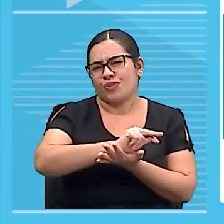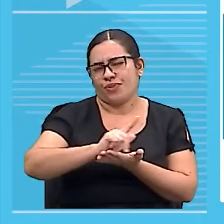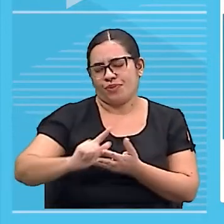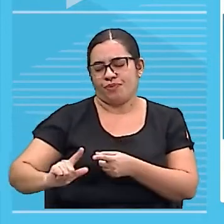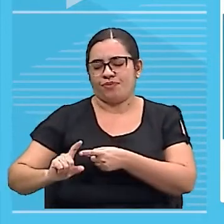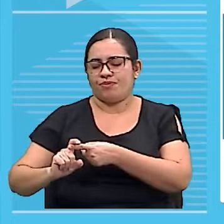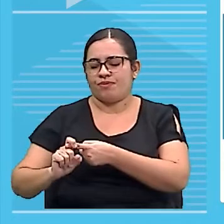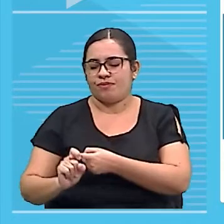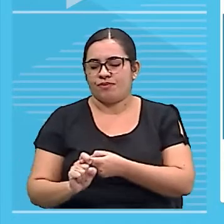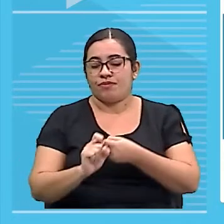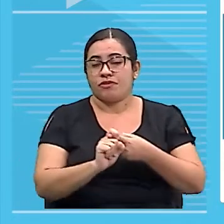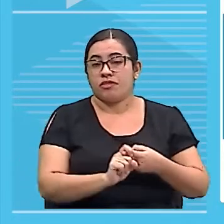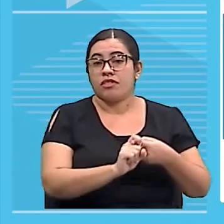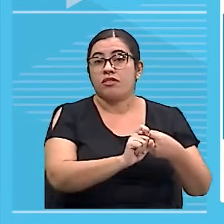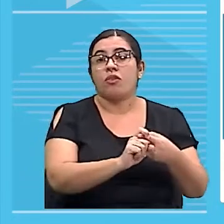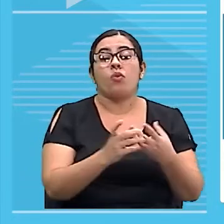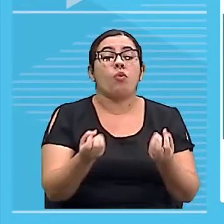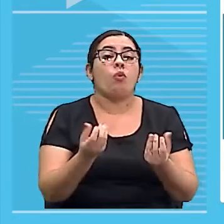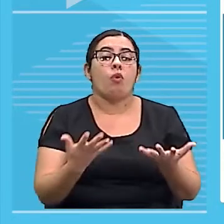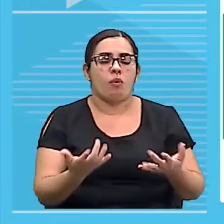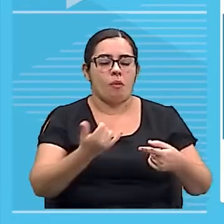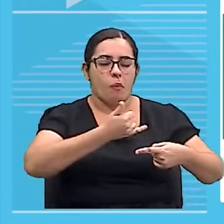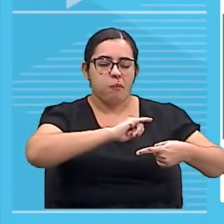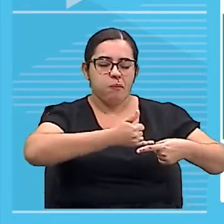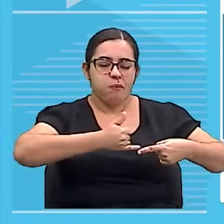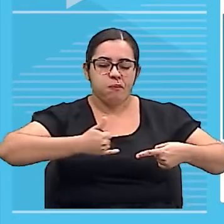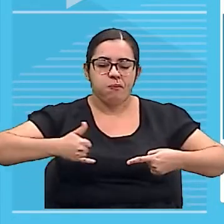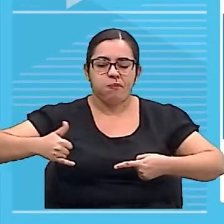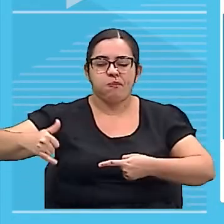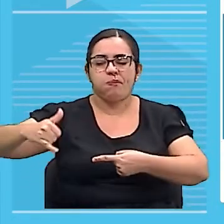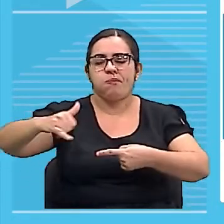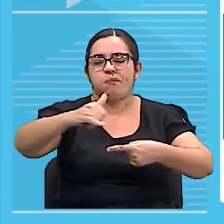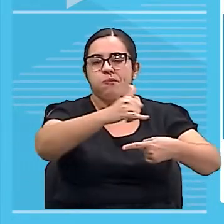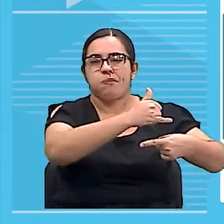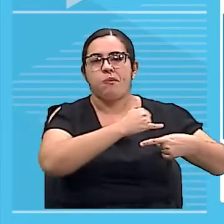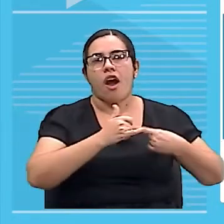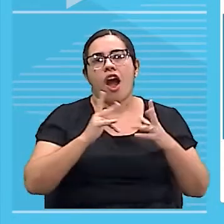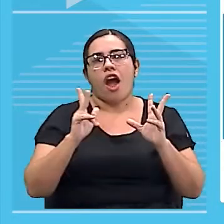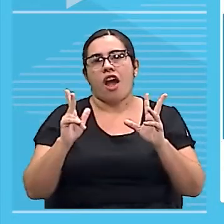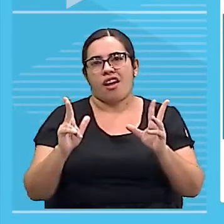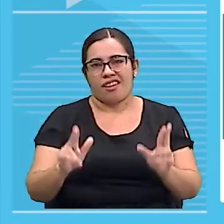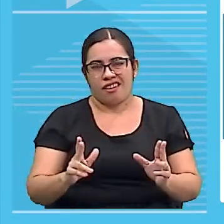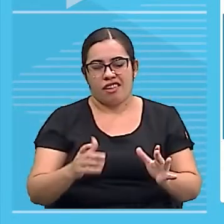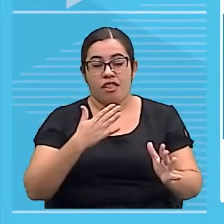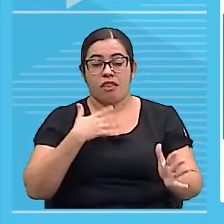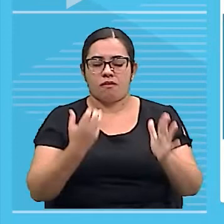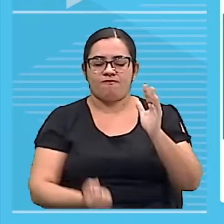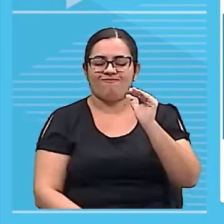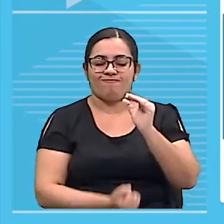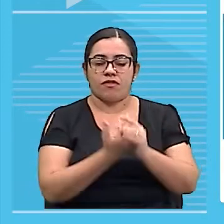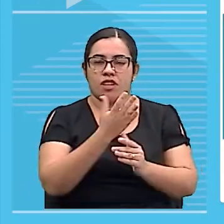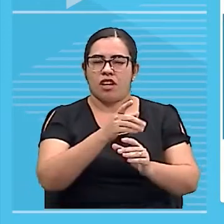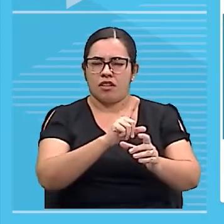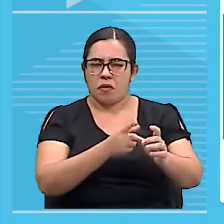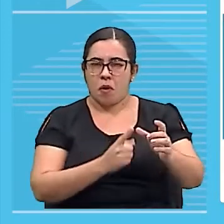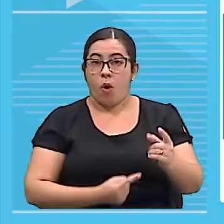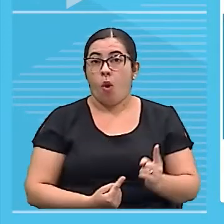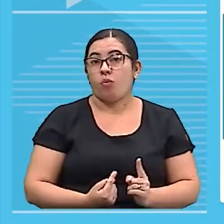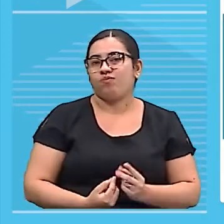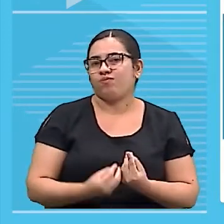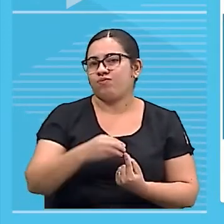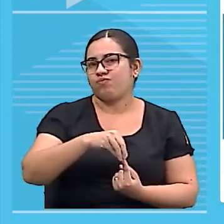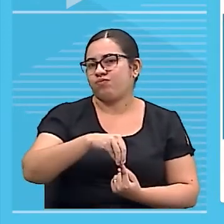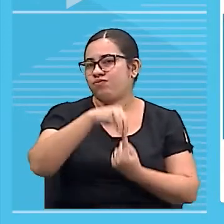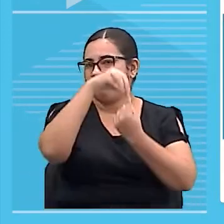em um mesmo circuito elétrico ou seja eu vou criar um circuito com o